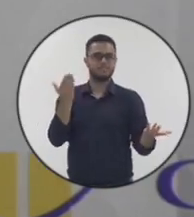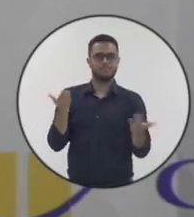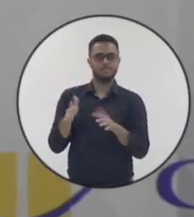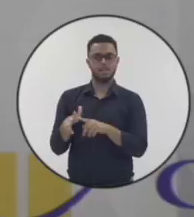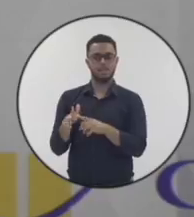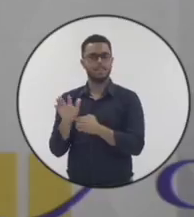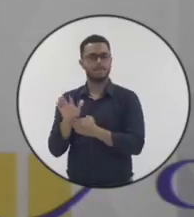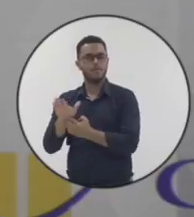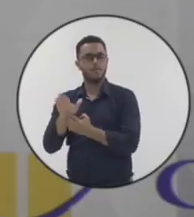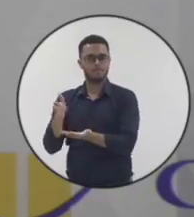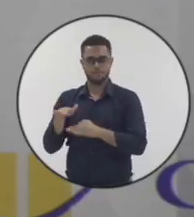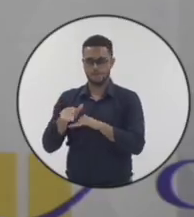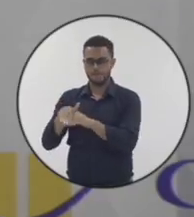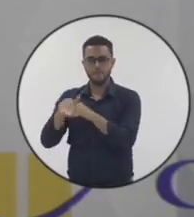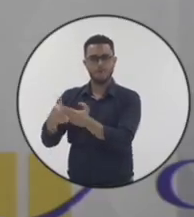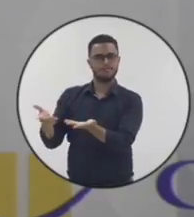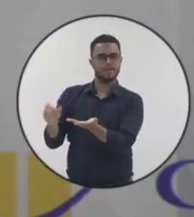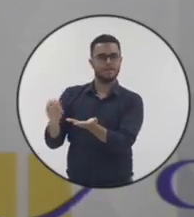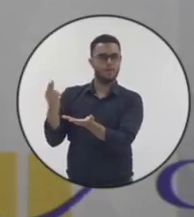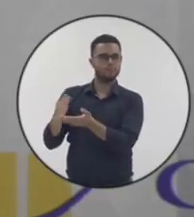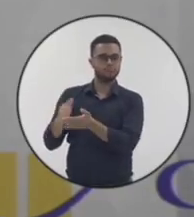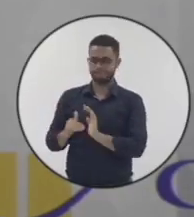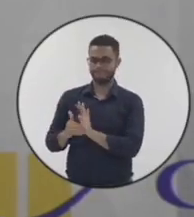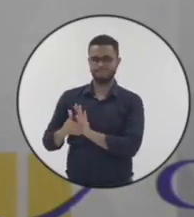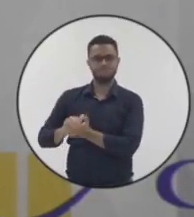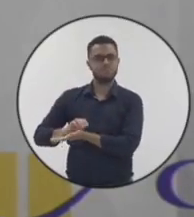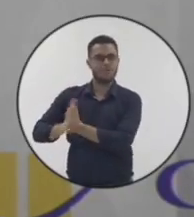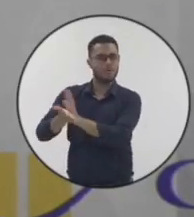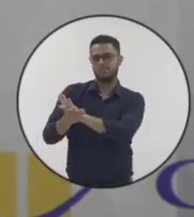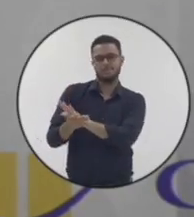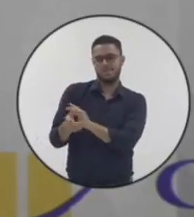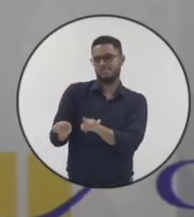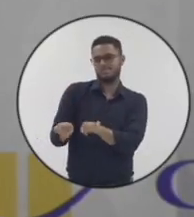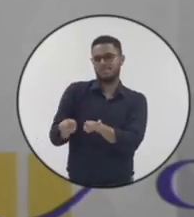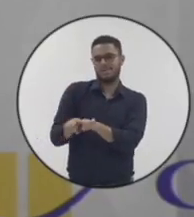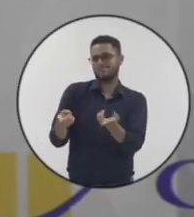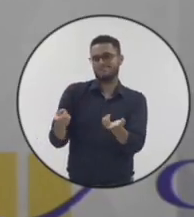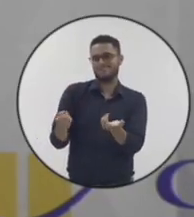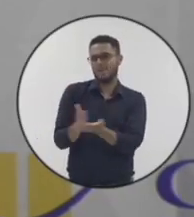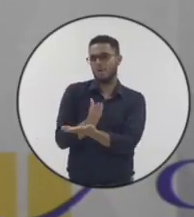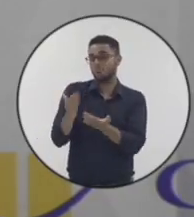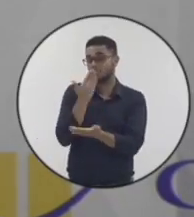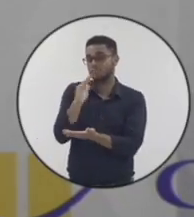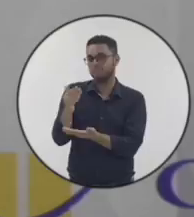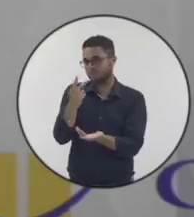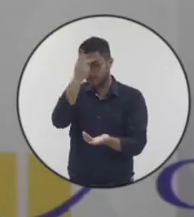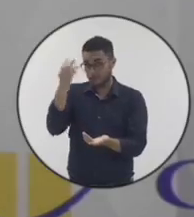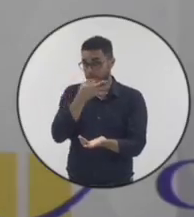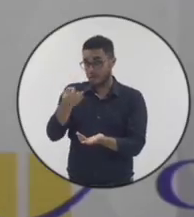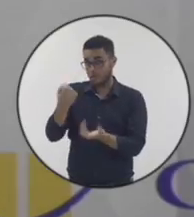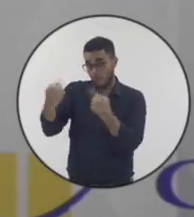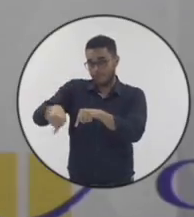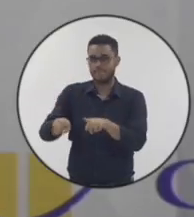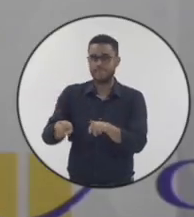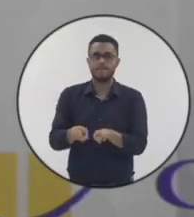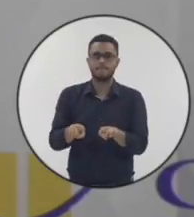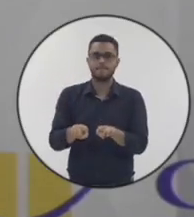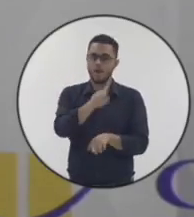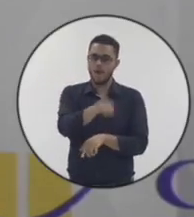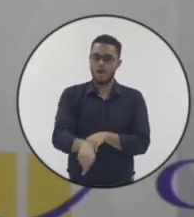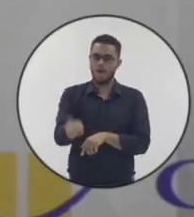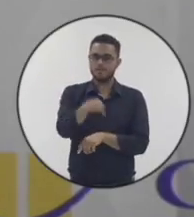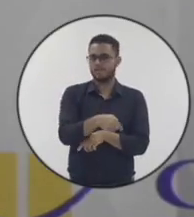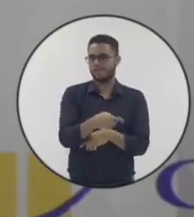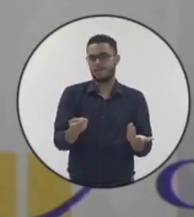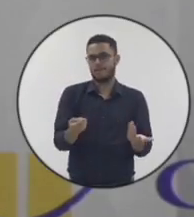reforçar preconceitos, estigmas, estereótipos ou discriminação, e veda ainda a colaboração com eventos